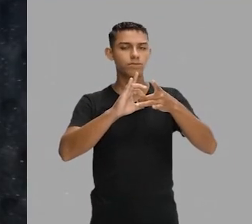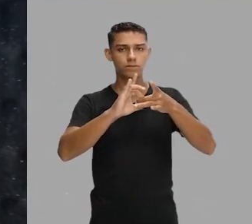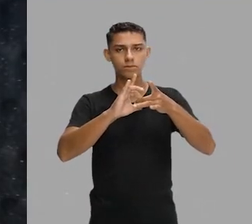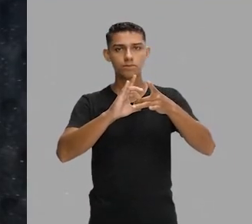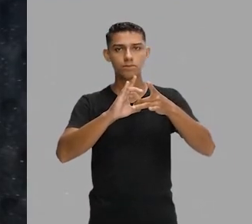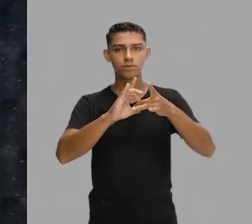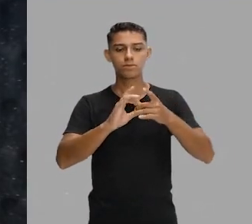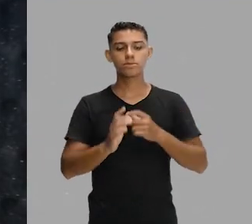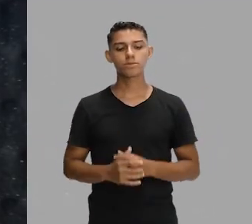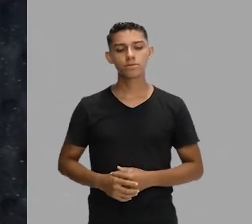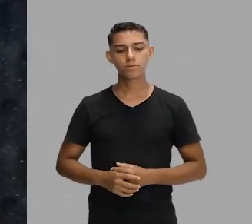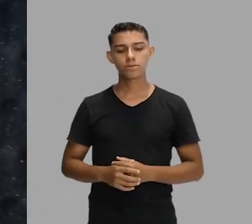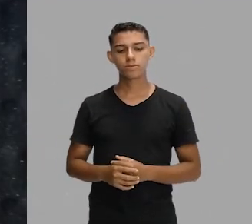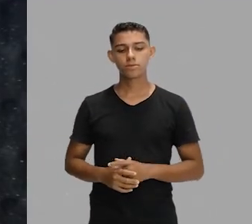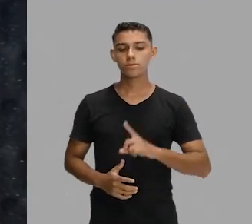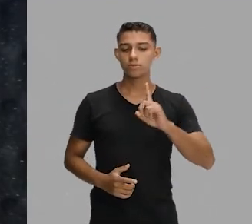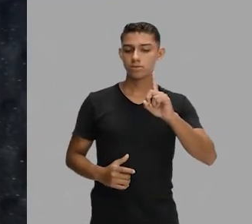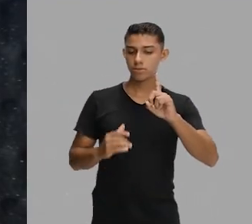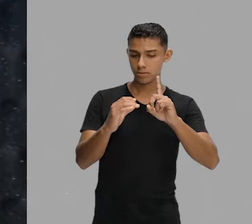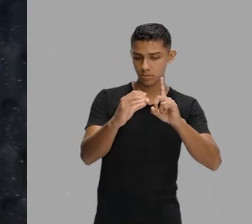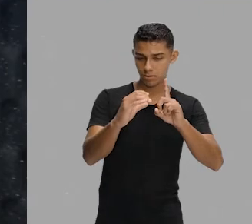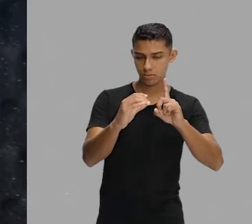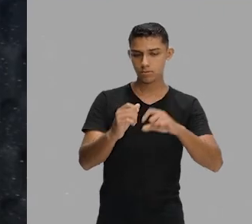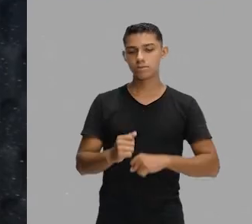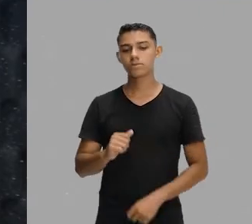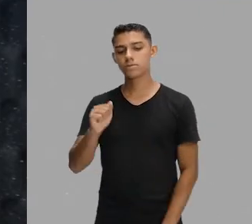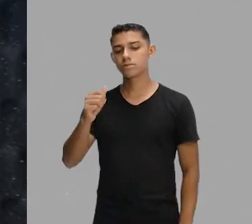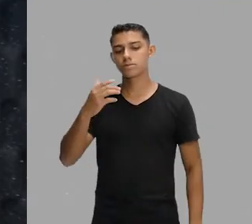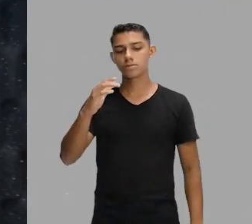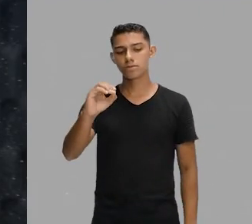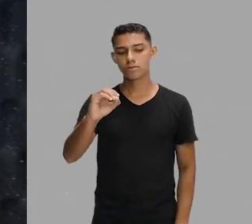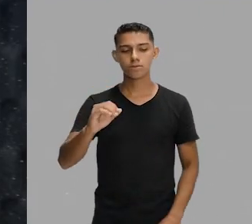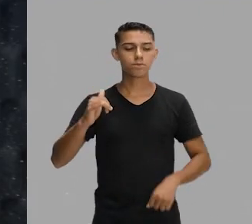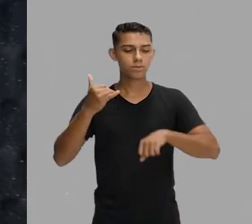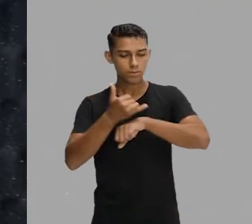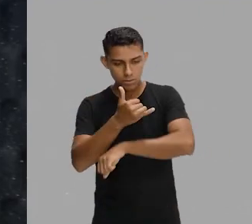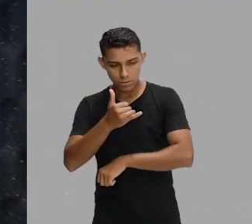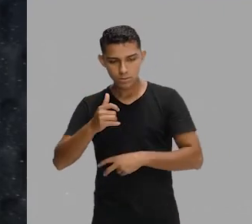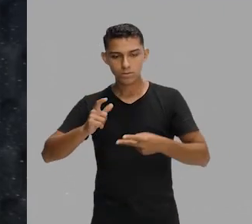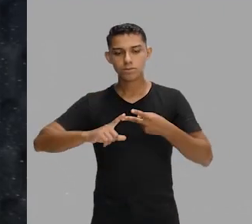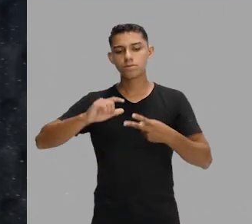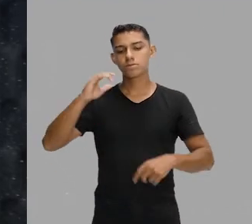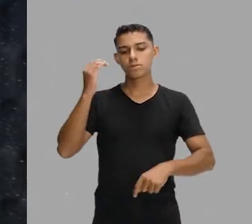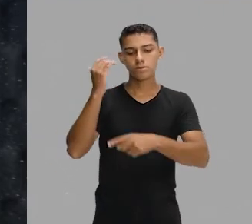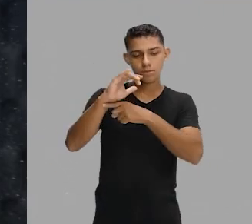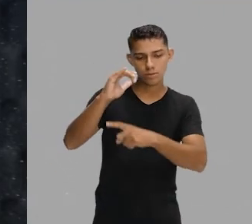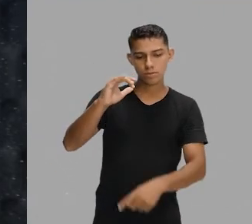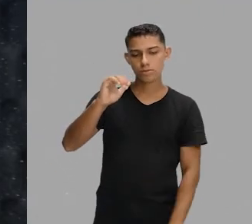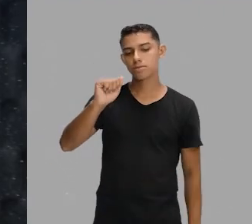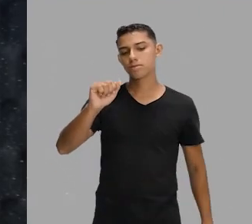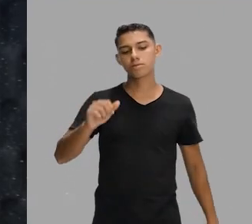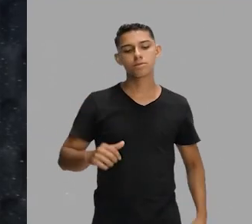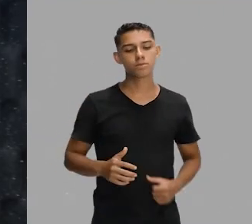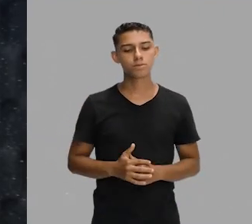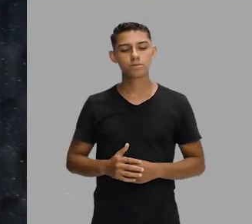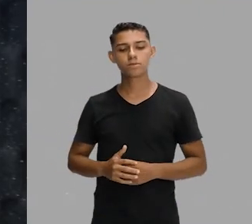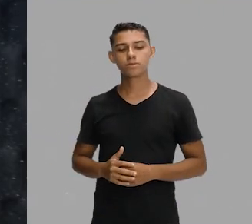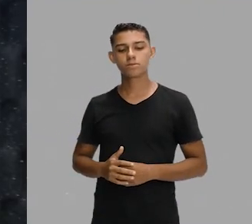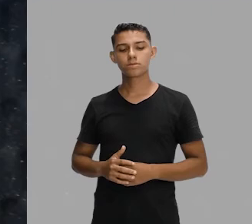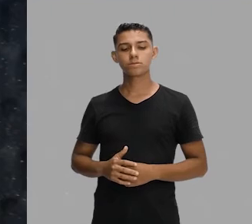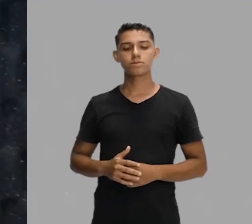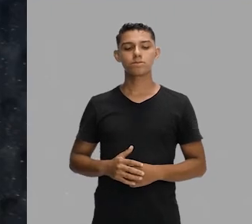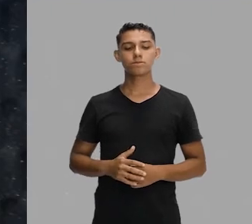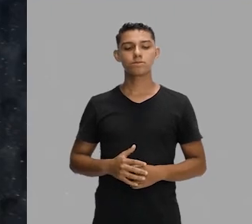Então, 1C, ou seja, aço, aqui nós temos a composição ferro, carbono, 2D, então o ouro